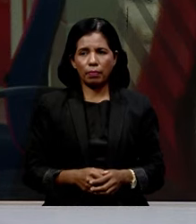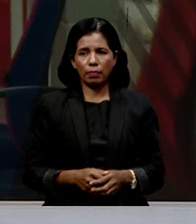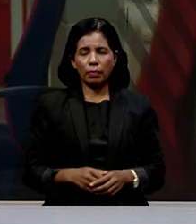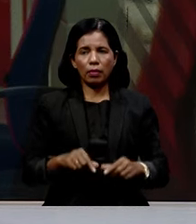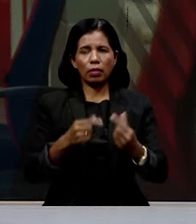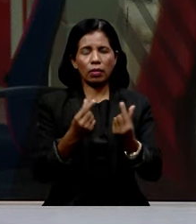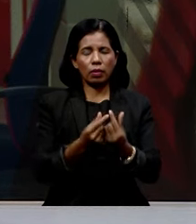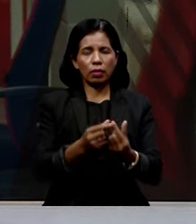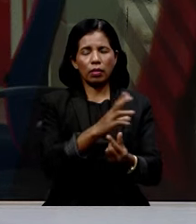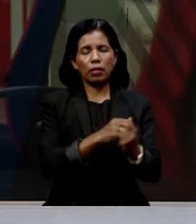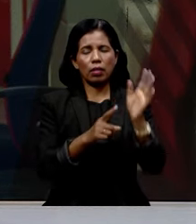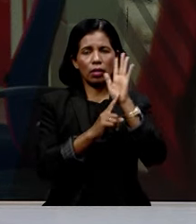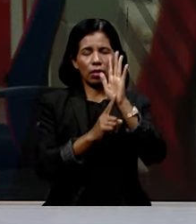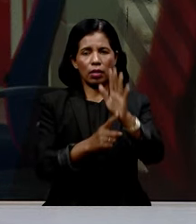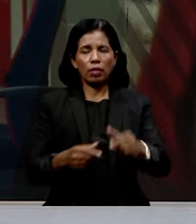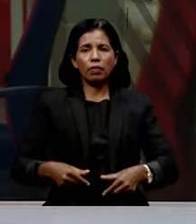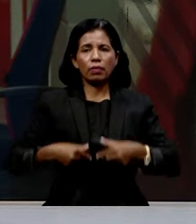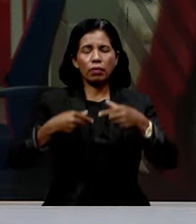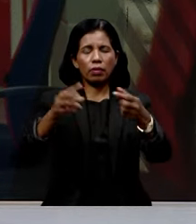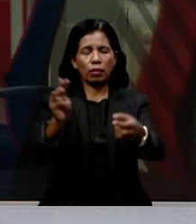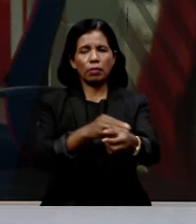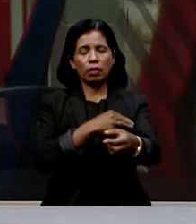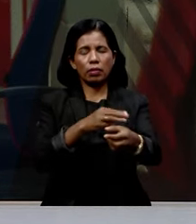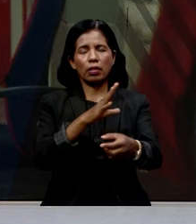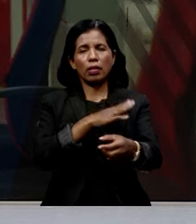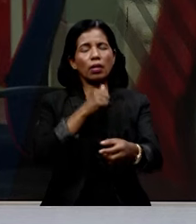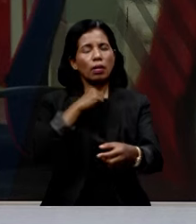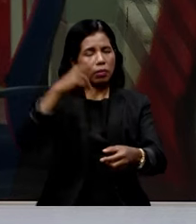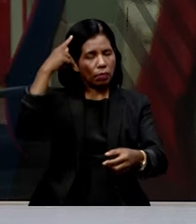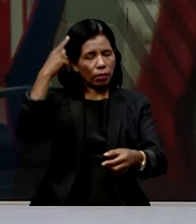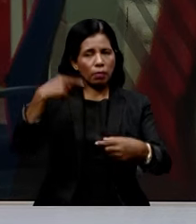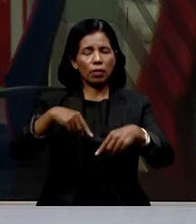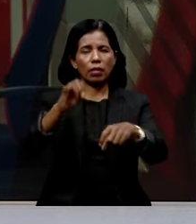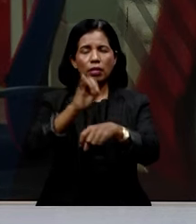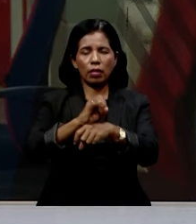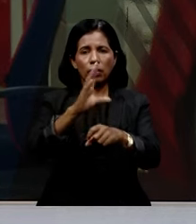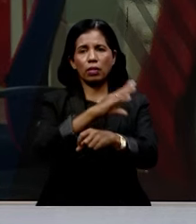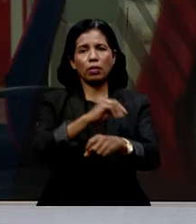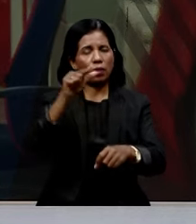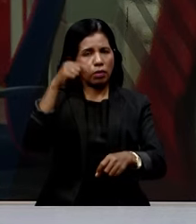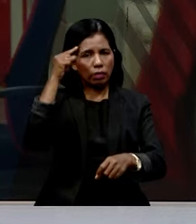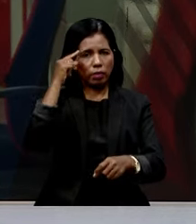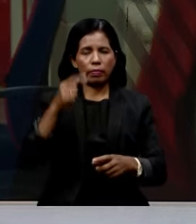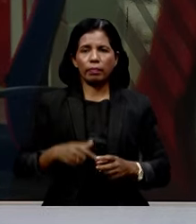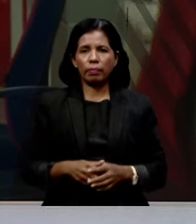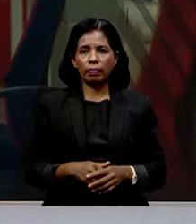Equipa produsaun oficialmente entrega música hein Papa Francisco para a Igreza no Governu.